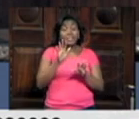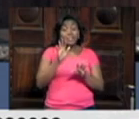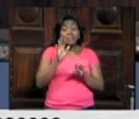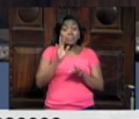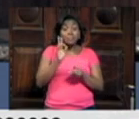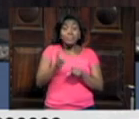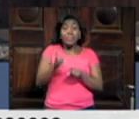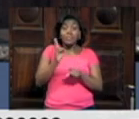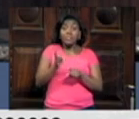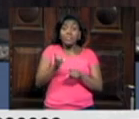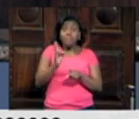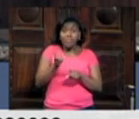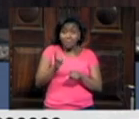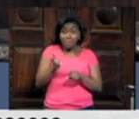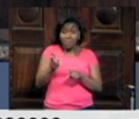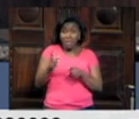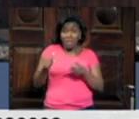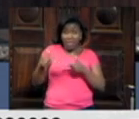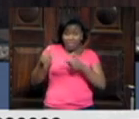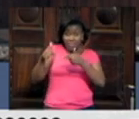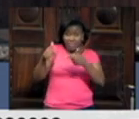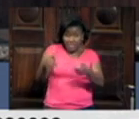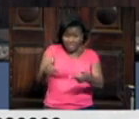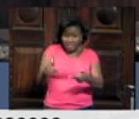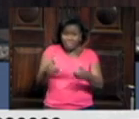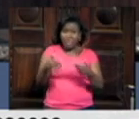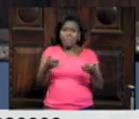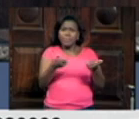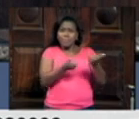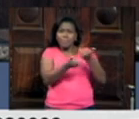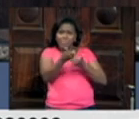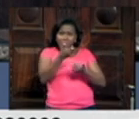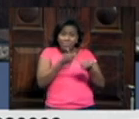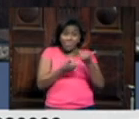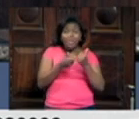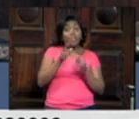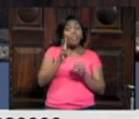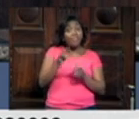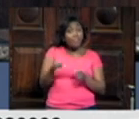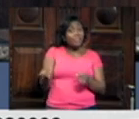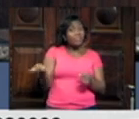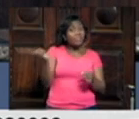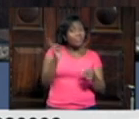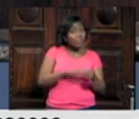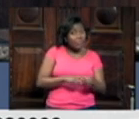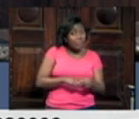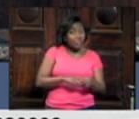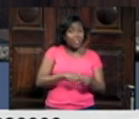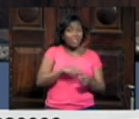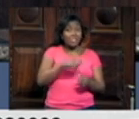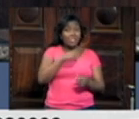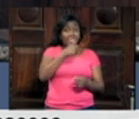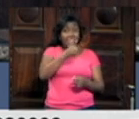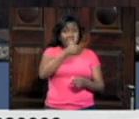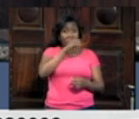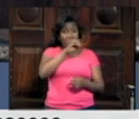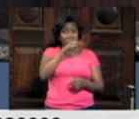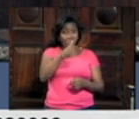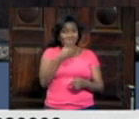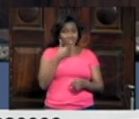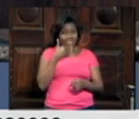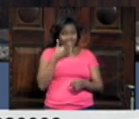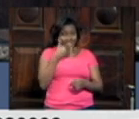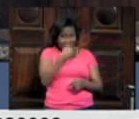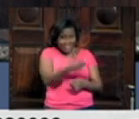preservou essas atividades. E quando me falam que vão ser devolvidos os servidores requisitados dos